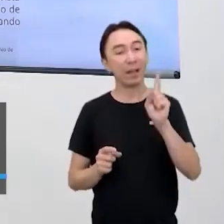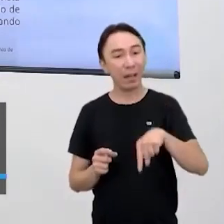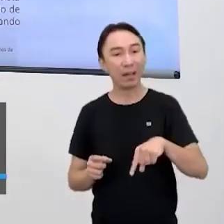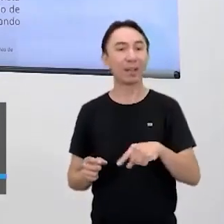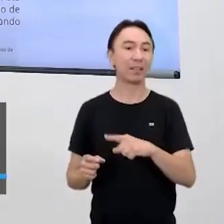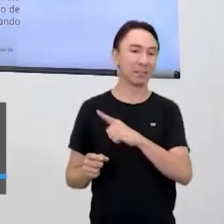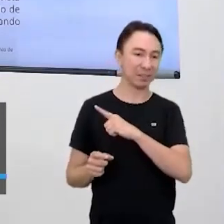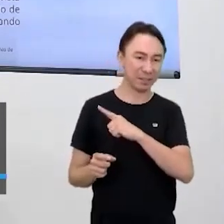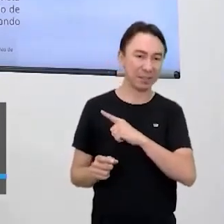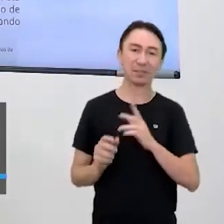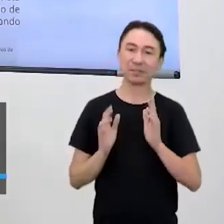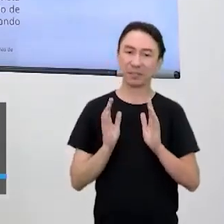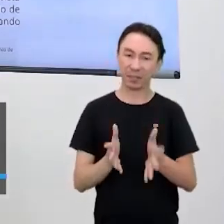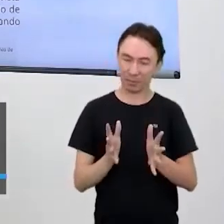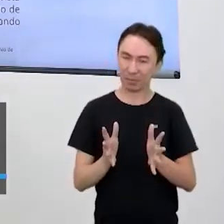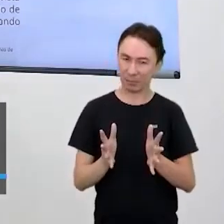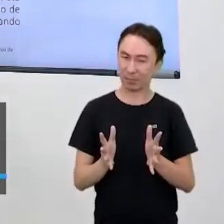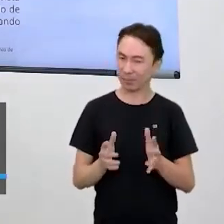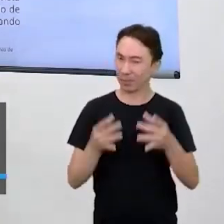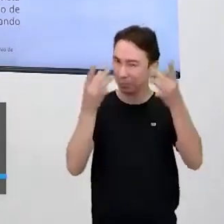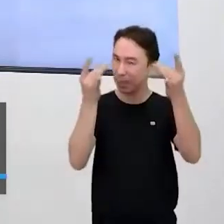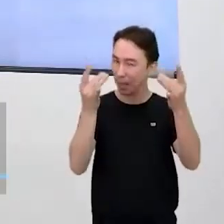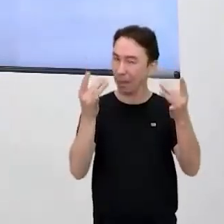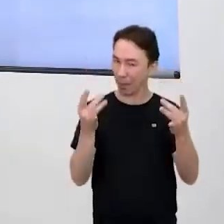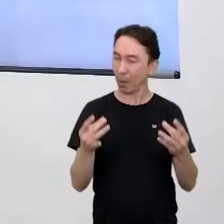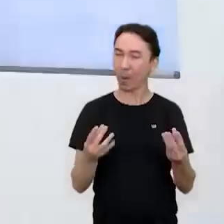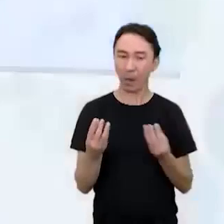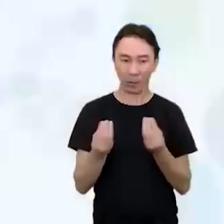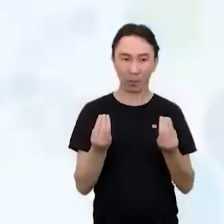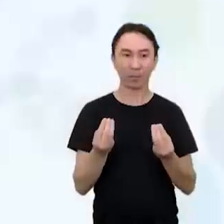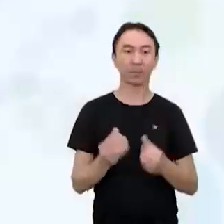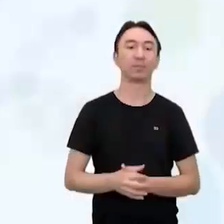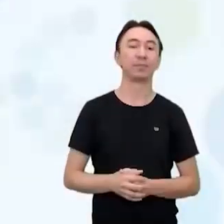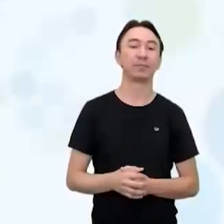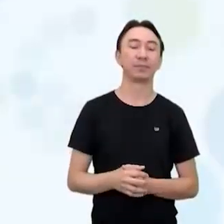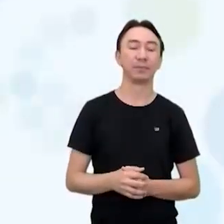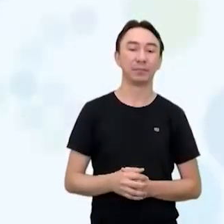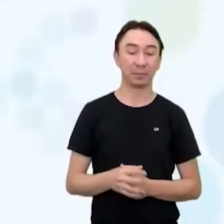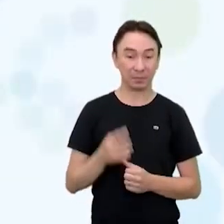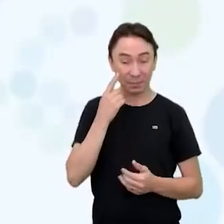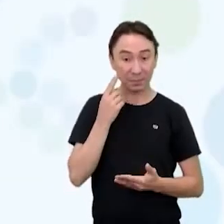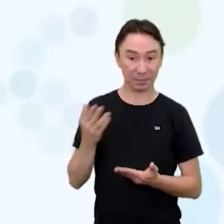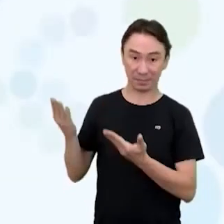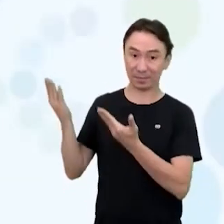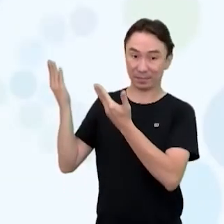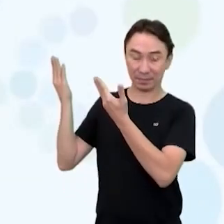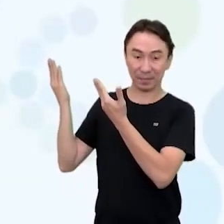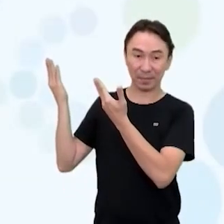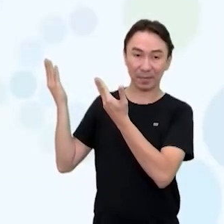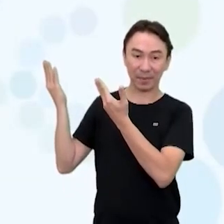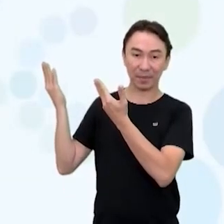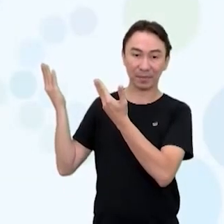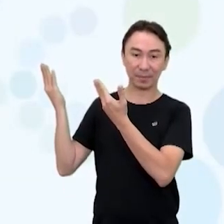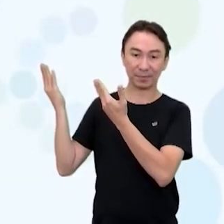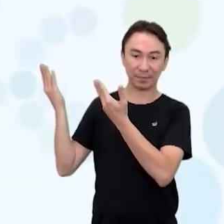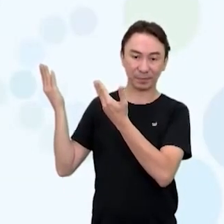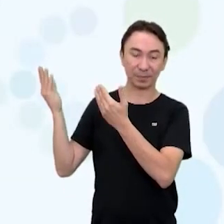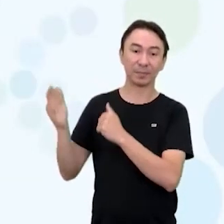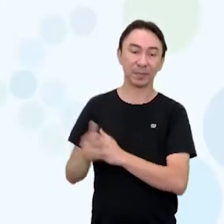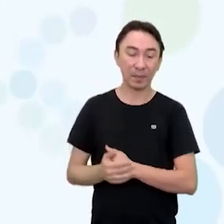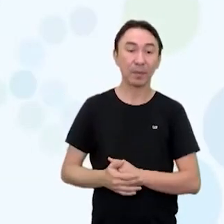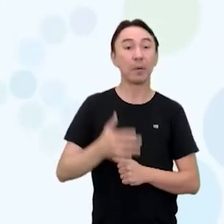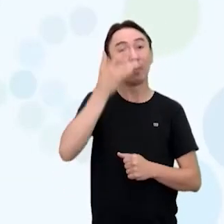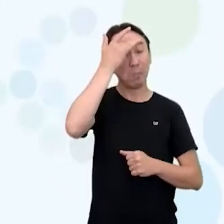inclusive, a forma como a gente vai trabalhar. Quer ver? Vamos colocar no LED. Olha lá, bota no LED, ressignificação do povo